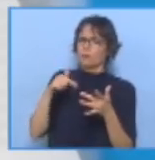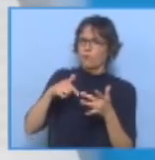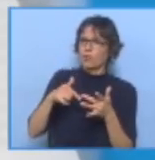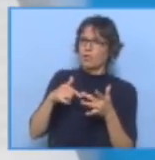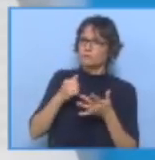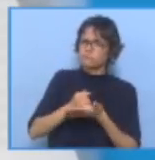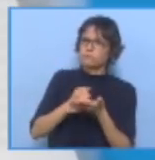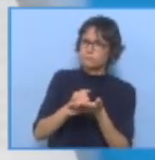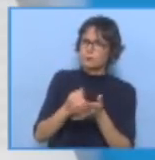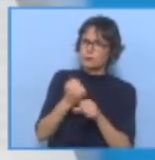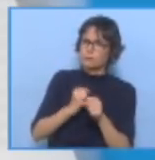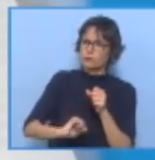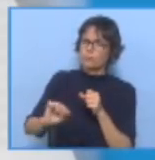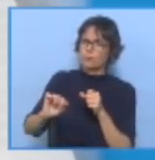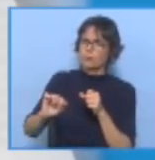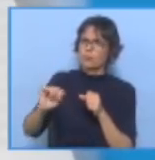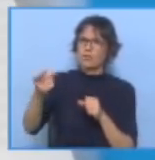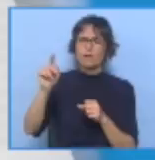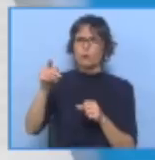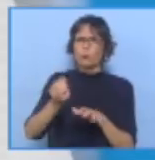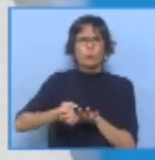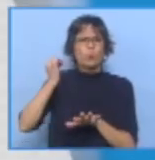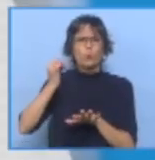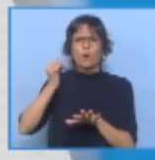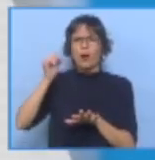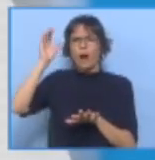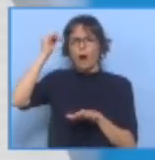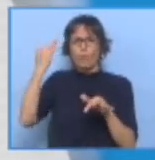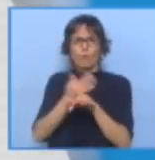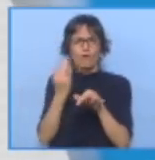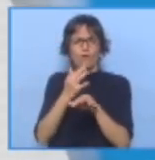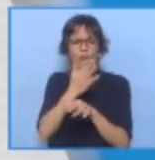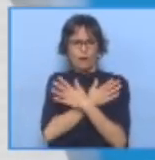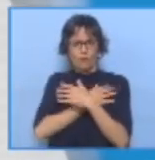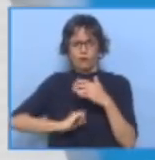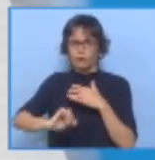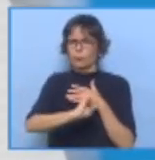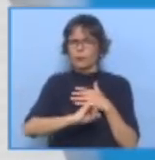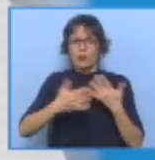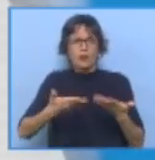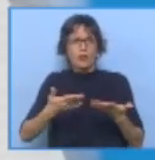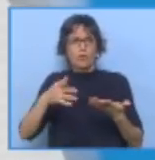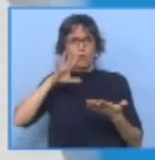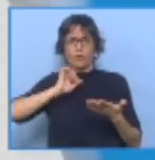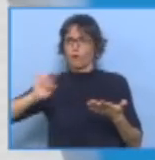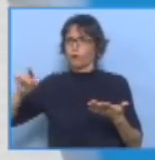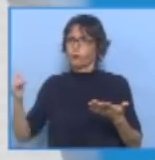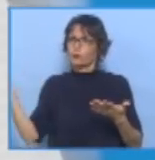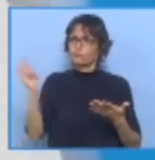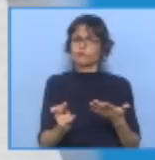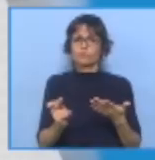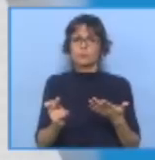e nunca me deste um cabrito para eu fazer uma festa com os meus amigos. E agora, quando chegou esse teu filho, que consumiu os teus bens com mulheres de má